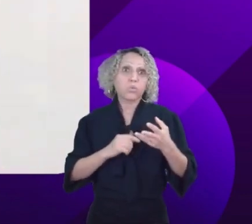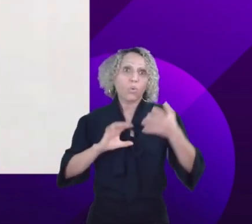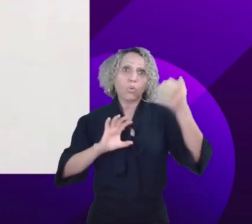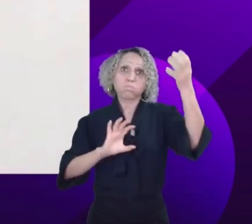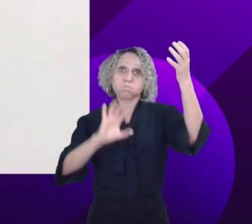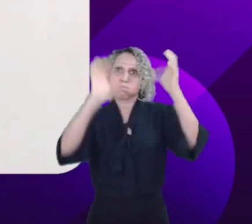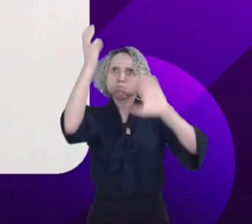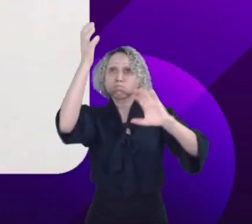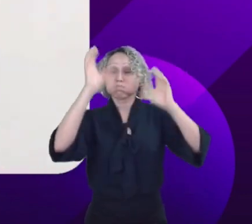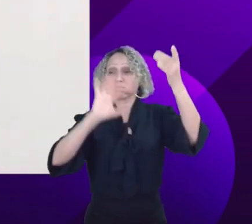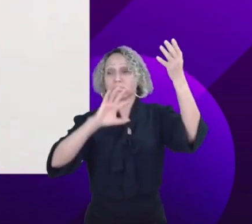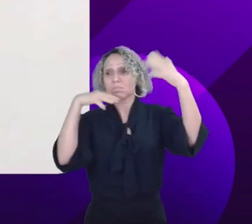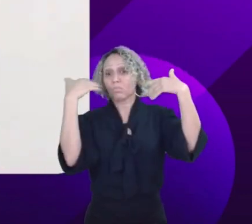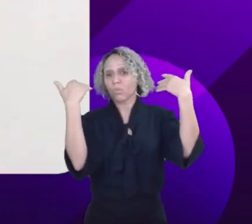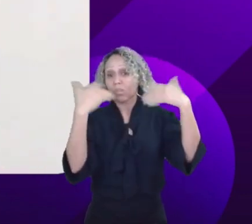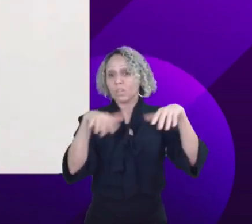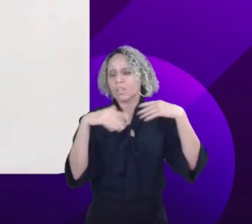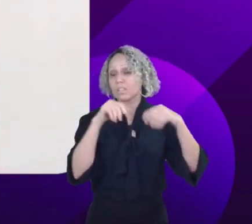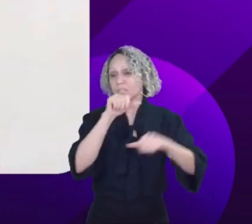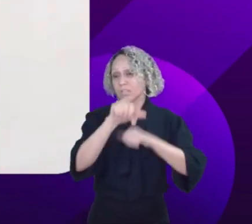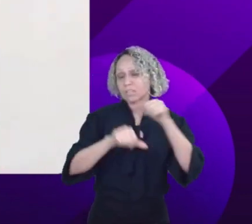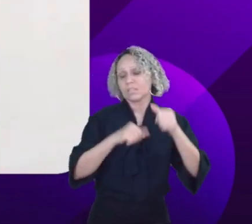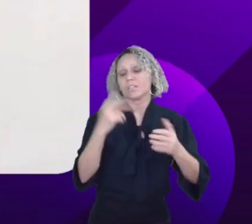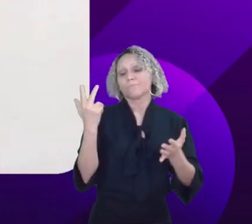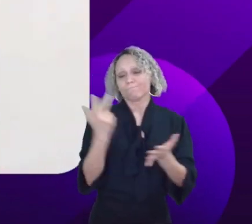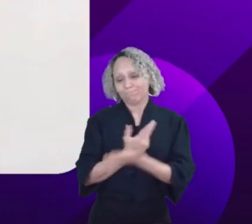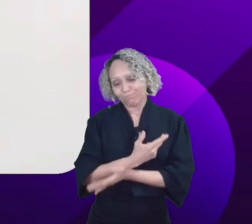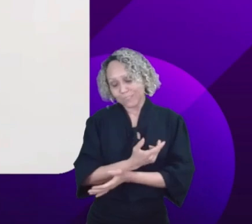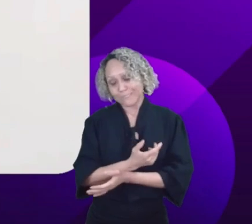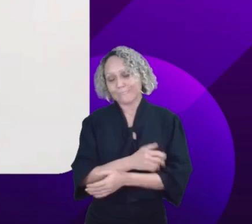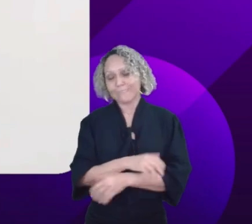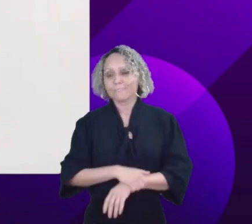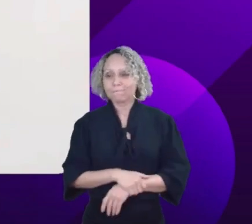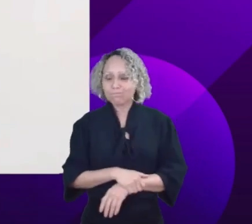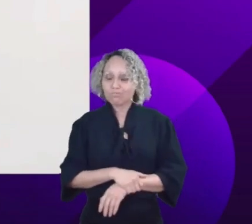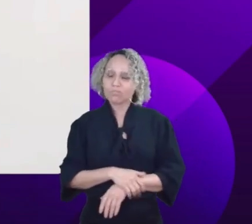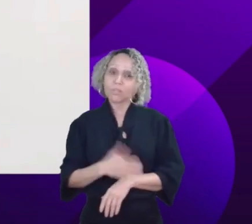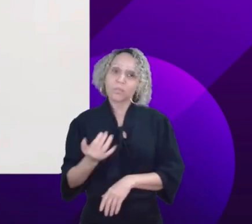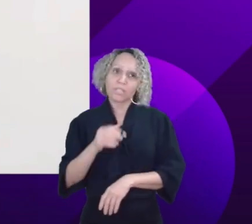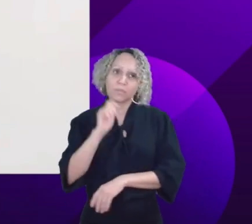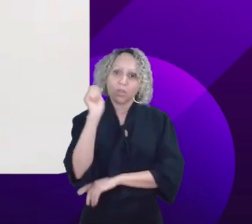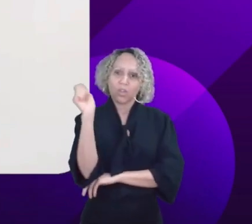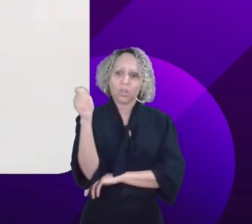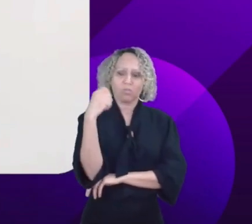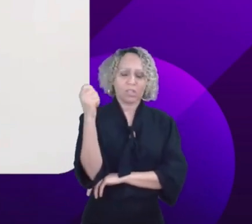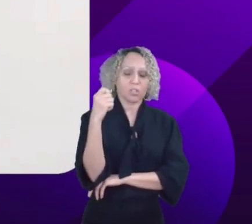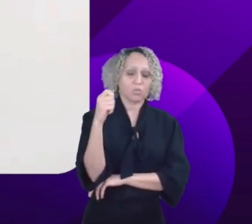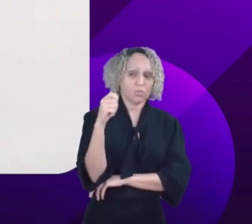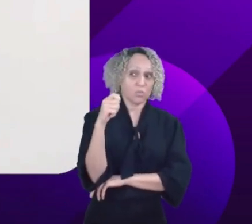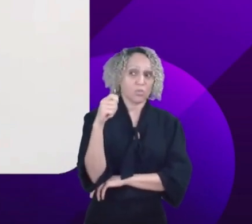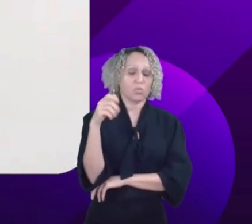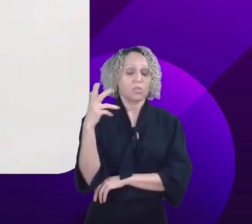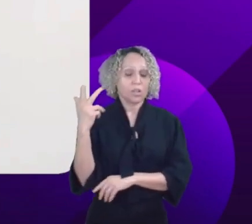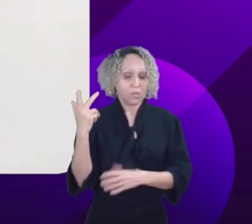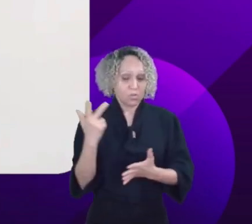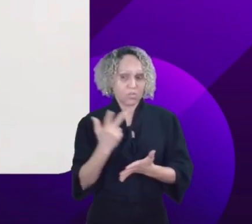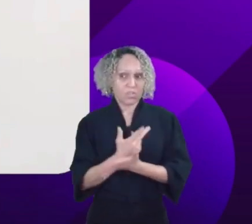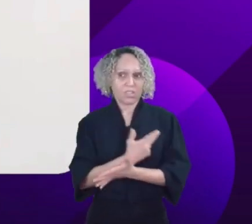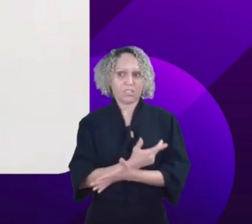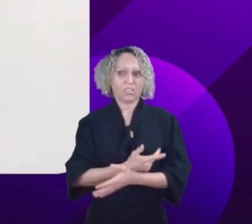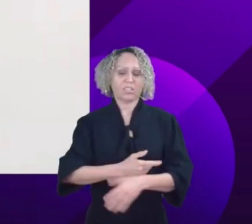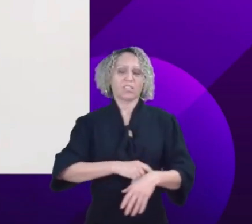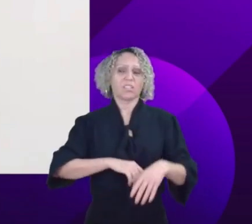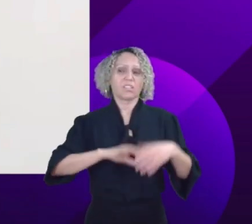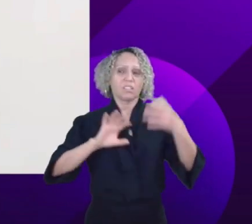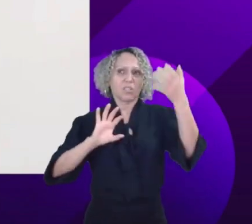são mudanças que elas mudam o Rio Grande do Sul, e daqui para frente a gente não volta, né? Seria muito normal, né? A